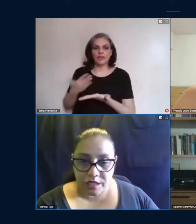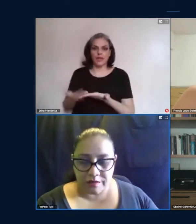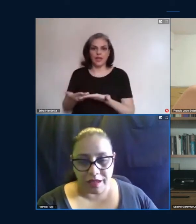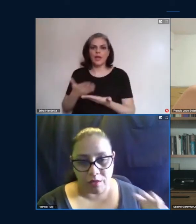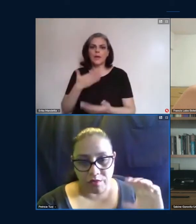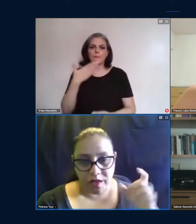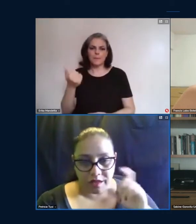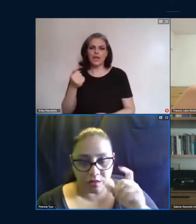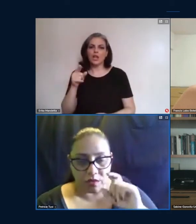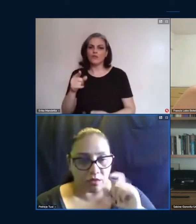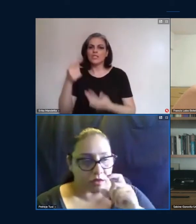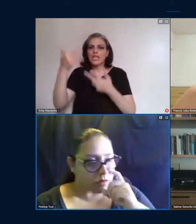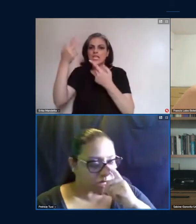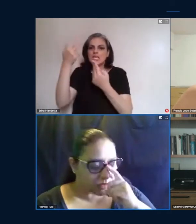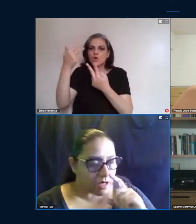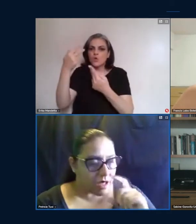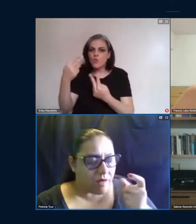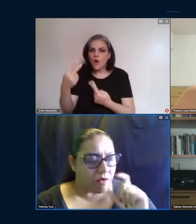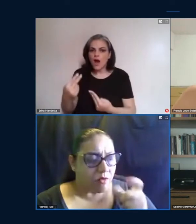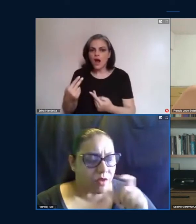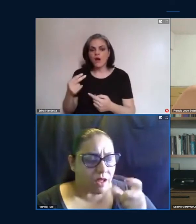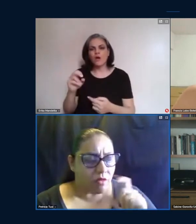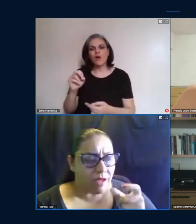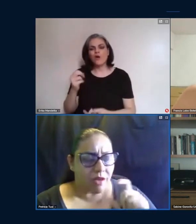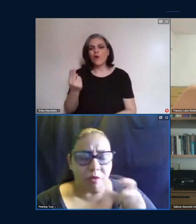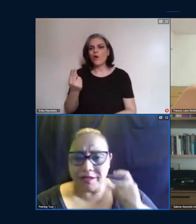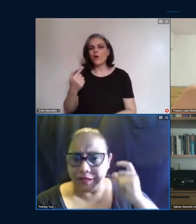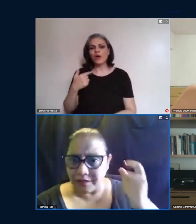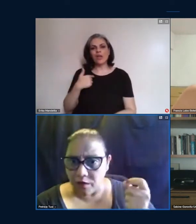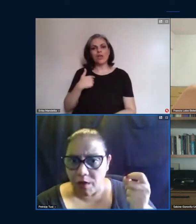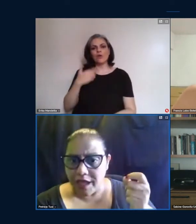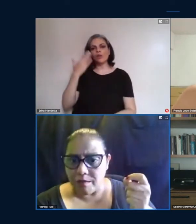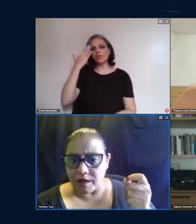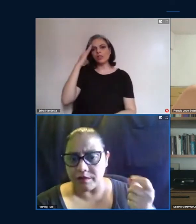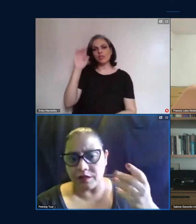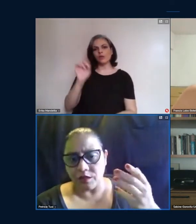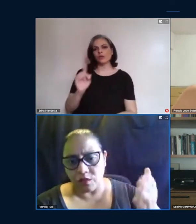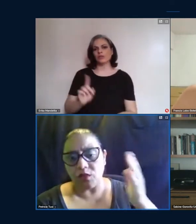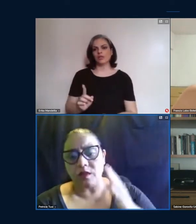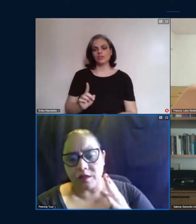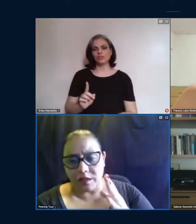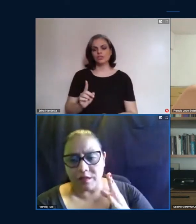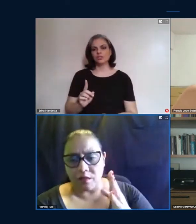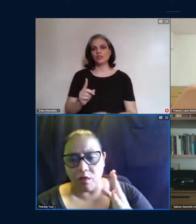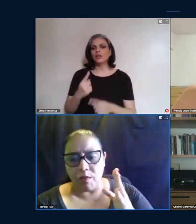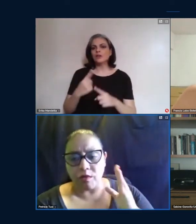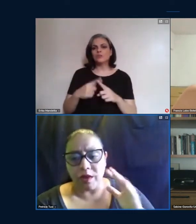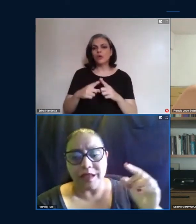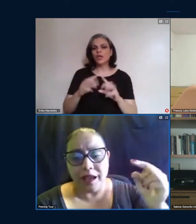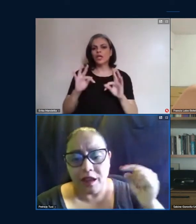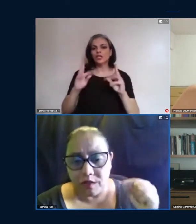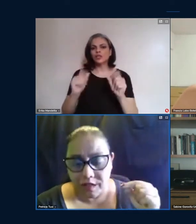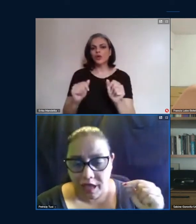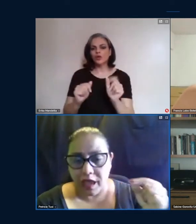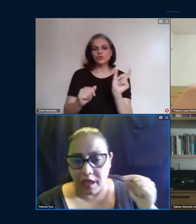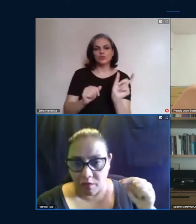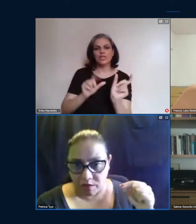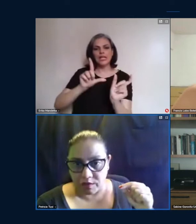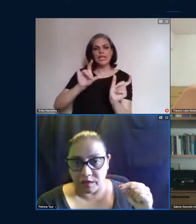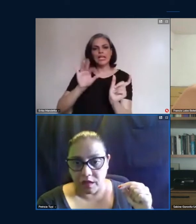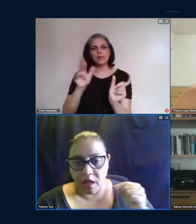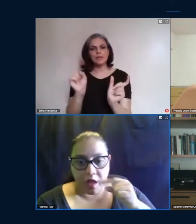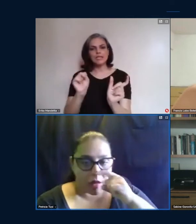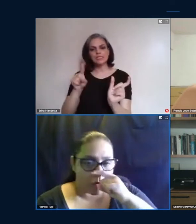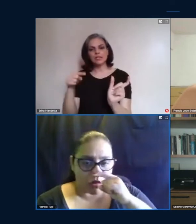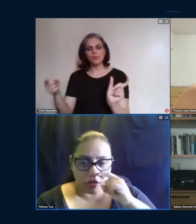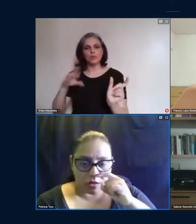entendi, eu vi as situações, mas não vi nenhuma que começasse com libras, acho que todas iniciam com português, a não ser que aí é